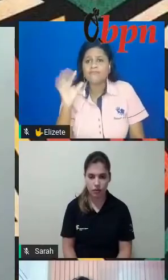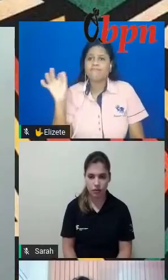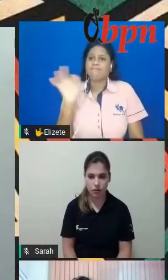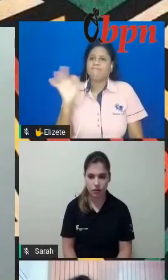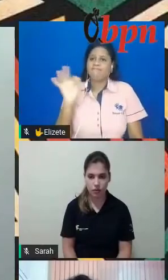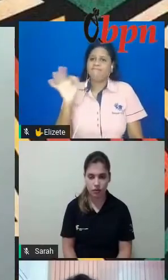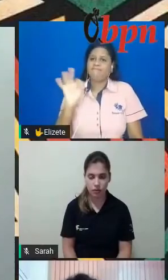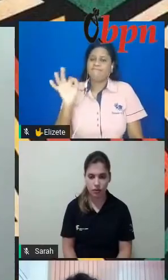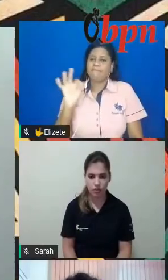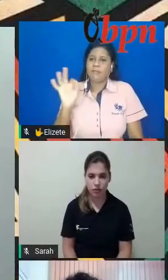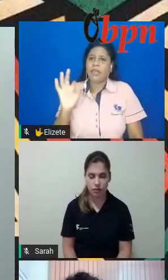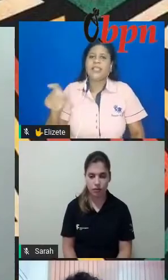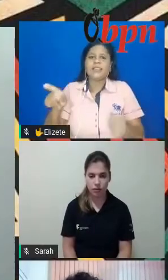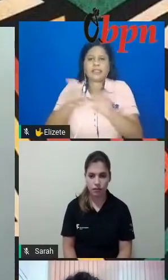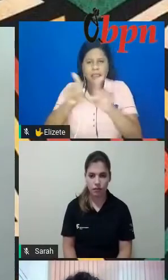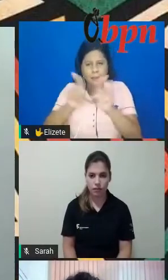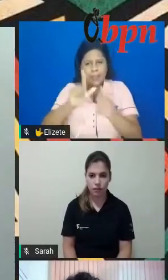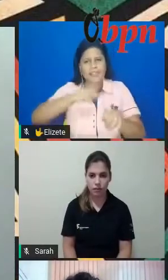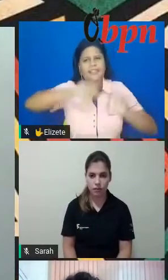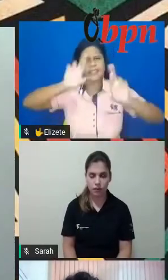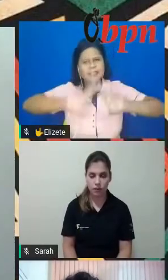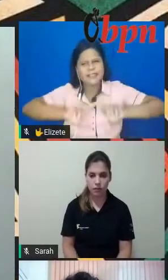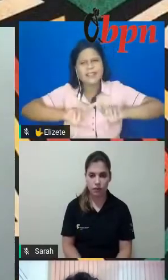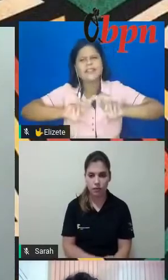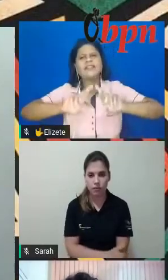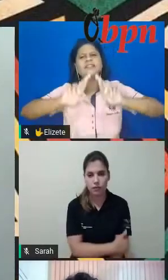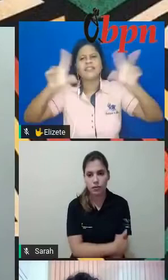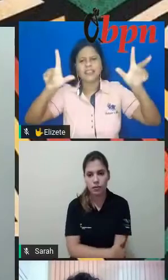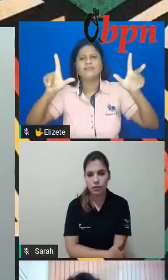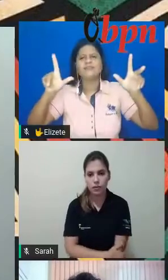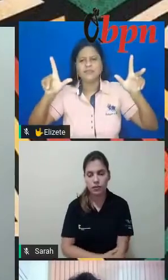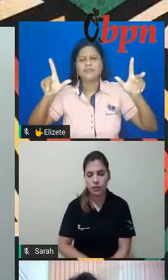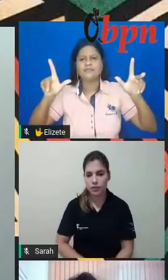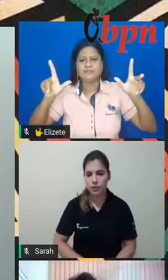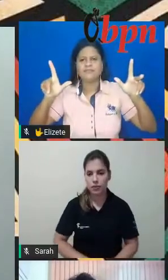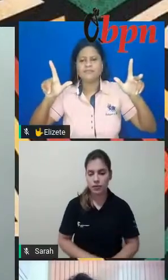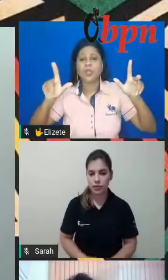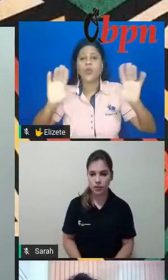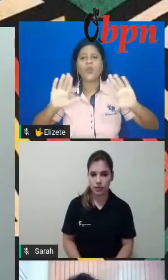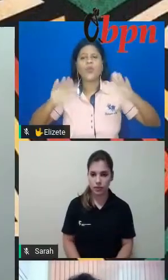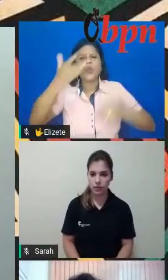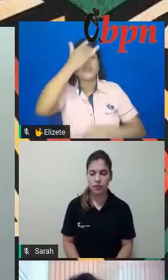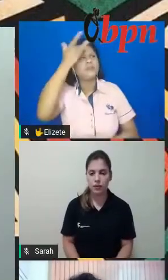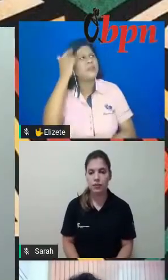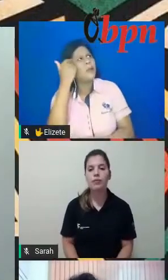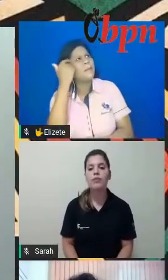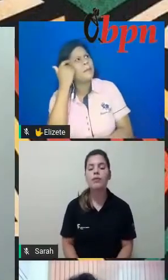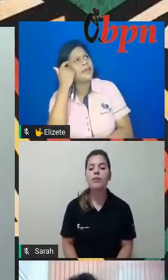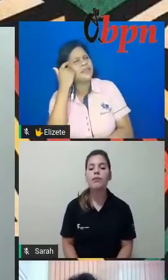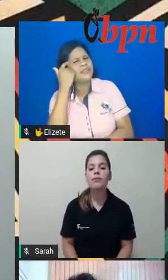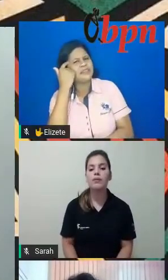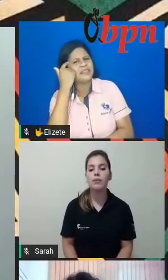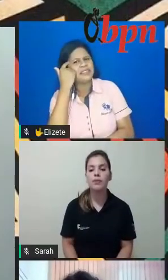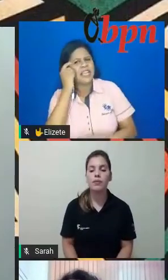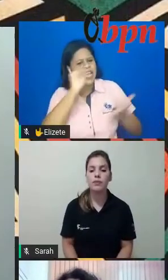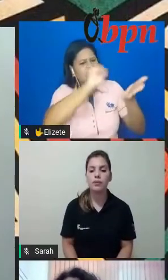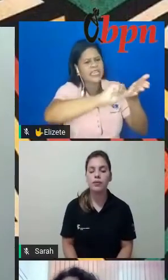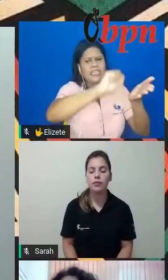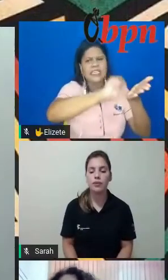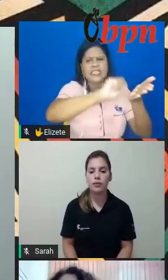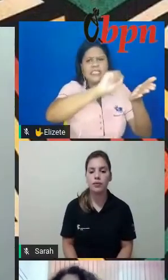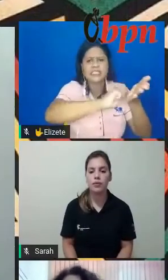também mora uma diferença muito grande também quando as pessoas pensam entre a escrita de si e